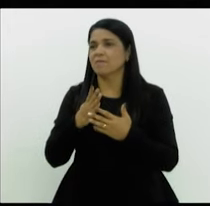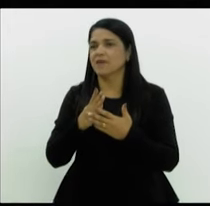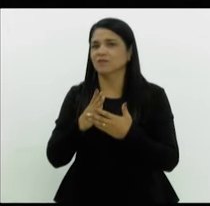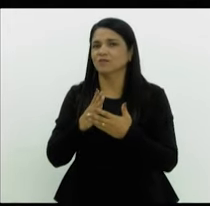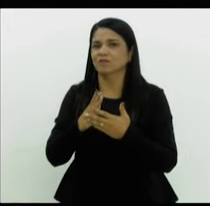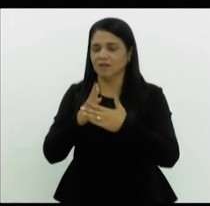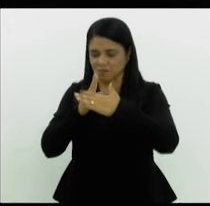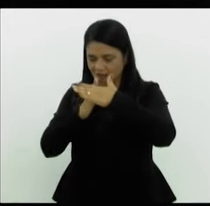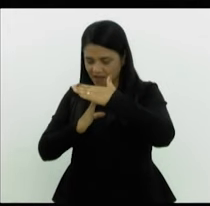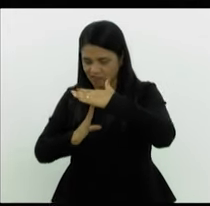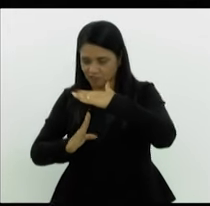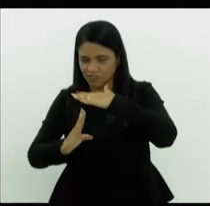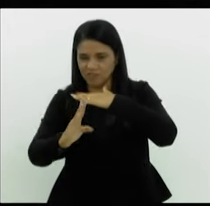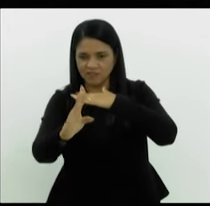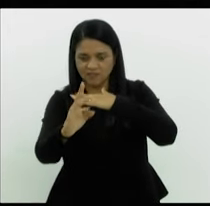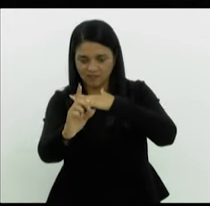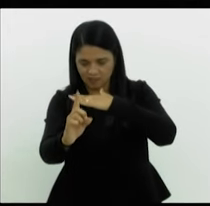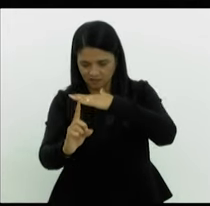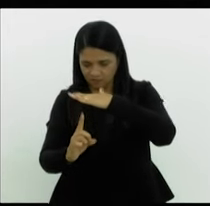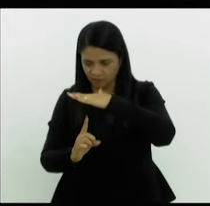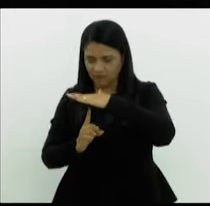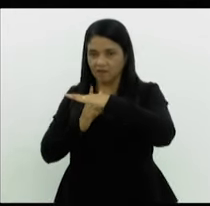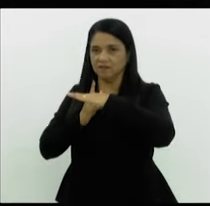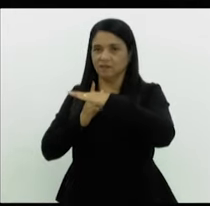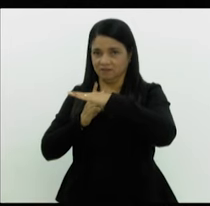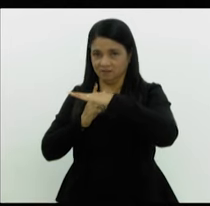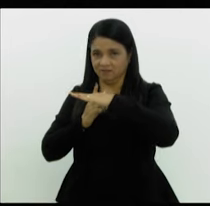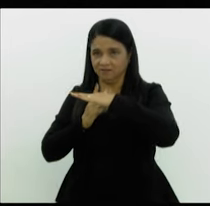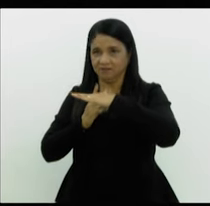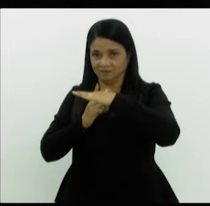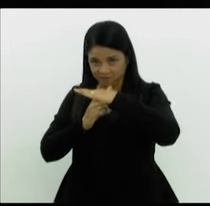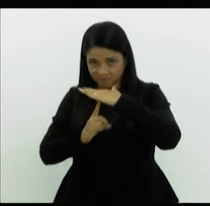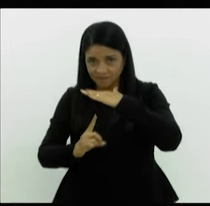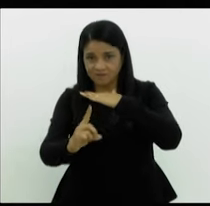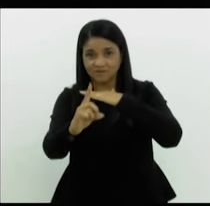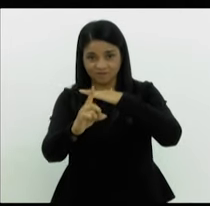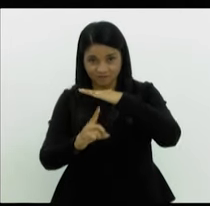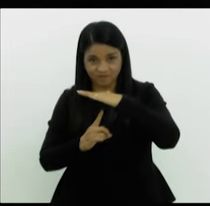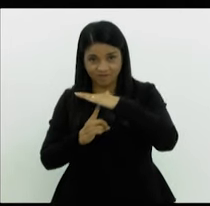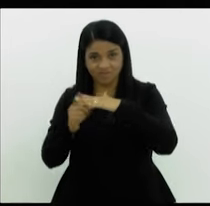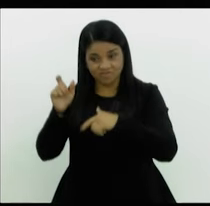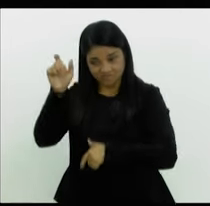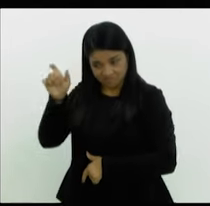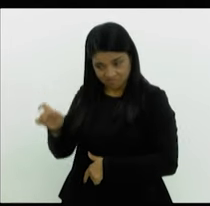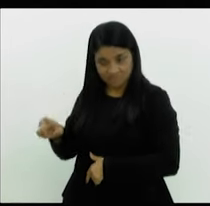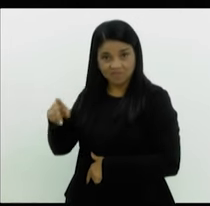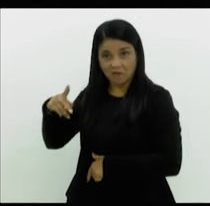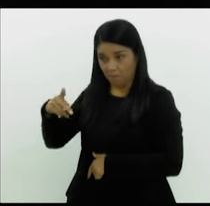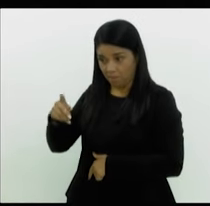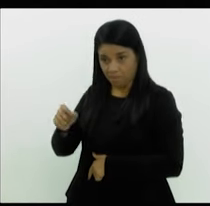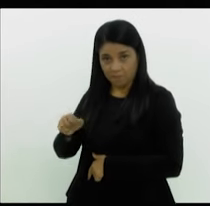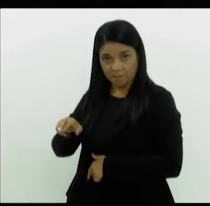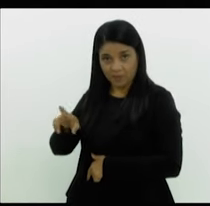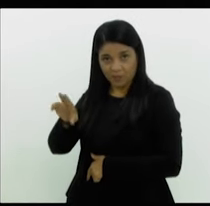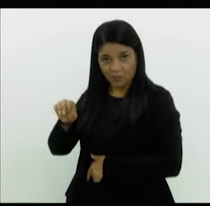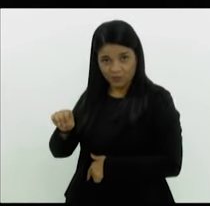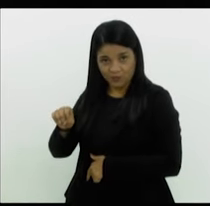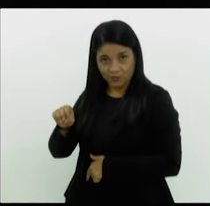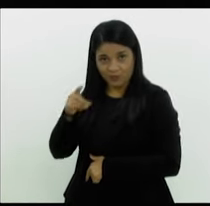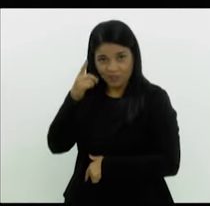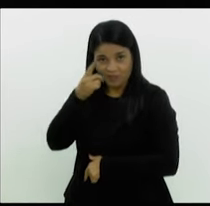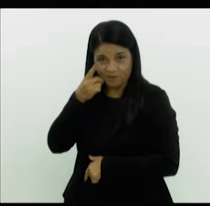federal Pedro Paulo, braço direito de Eduardo Paes, o